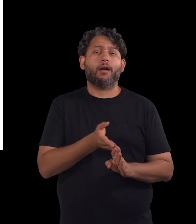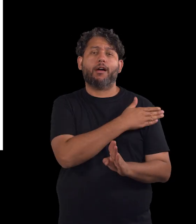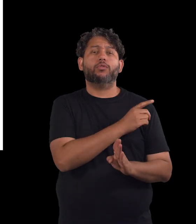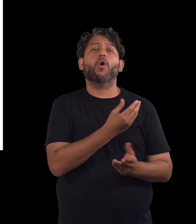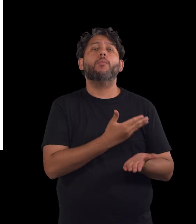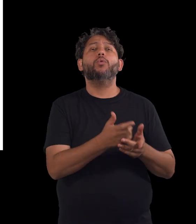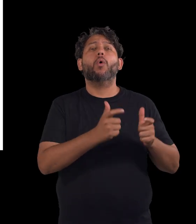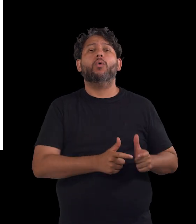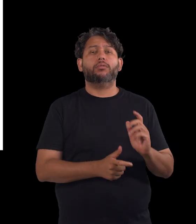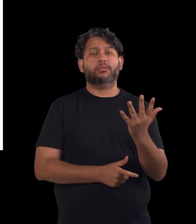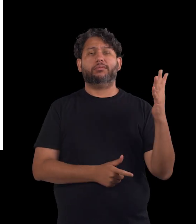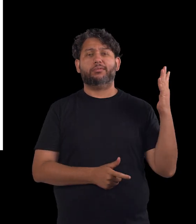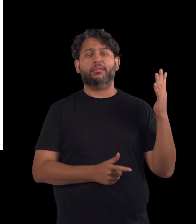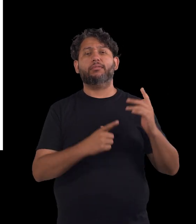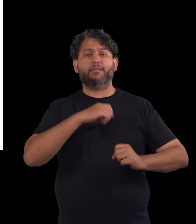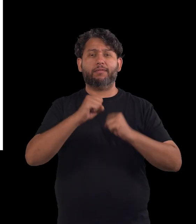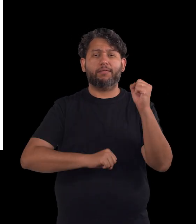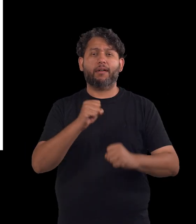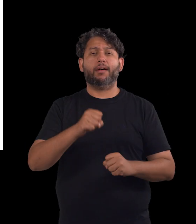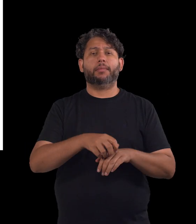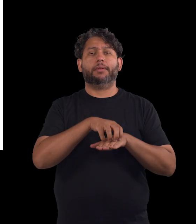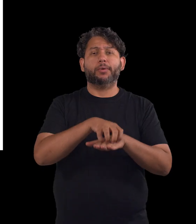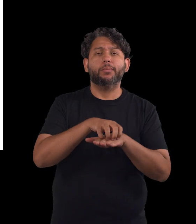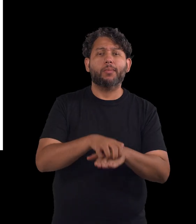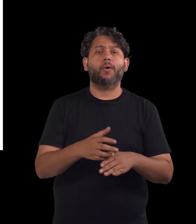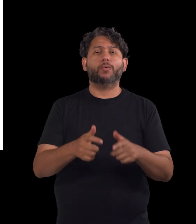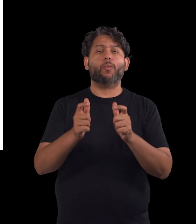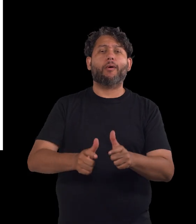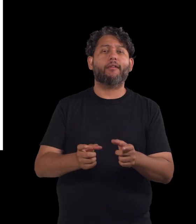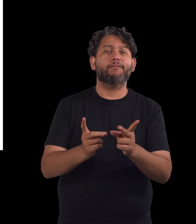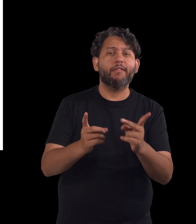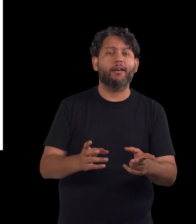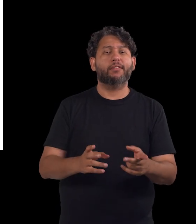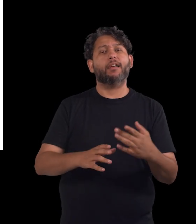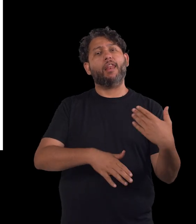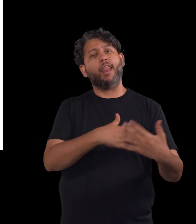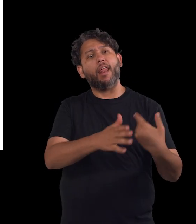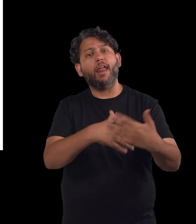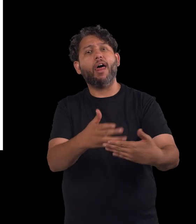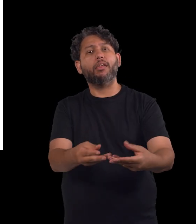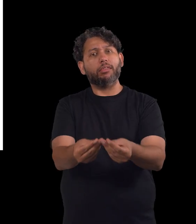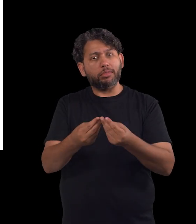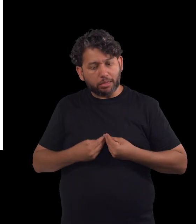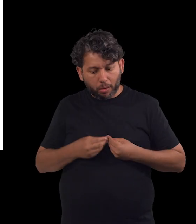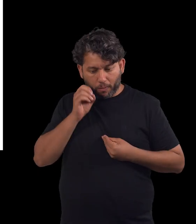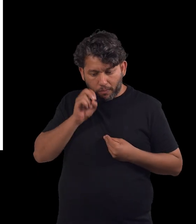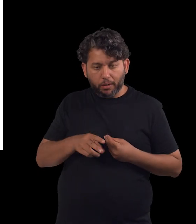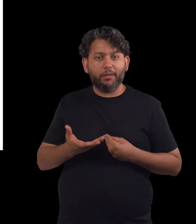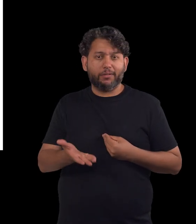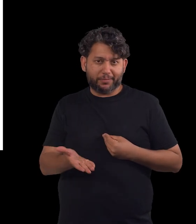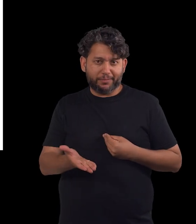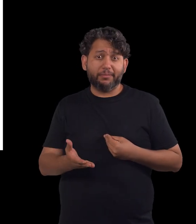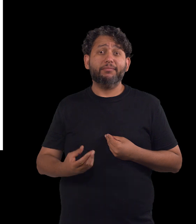começam na natureza. Passam por fábricas, transportes e pontos de venda, até fazerem parte da nossa